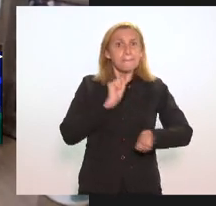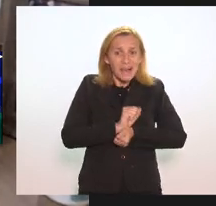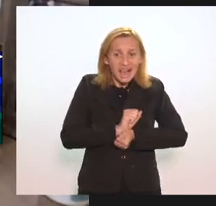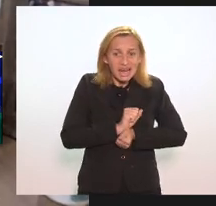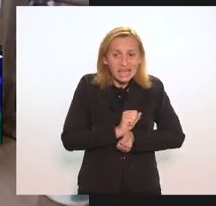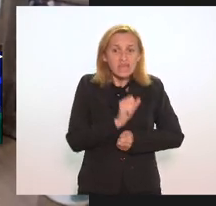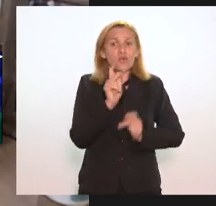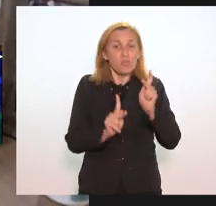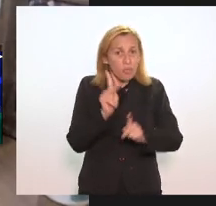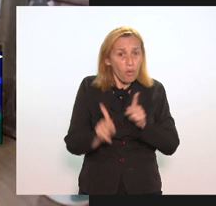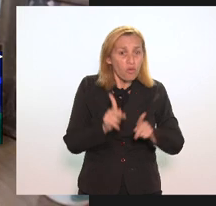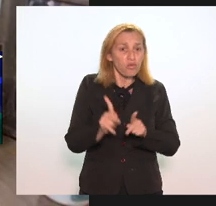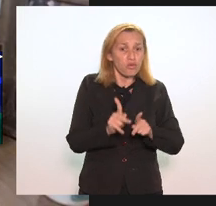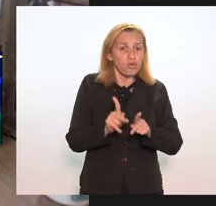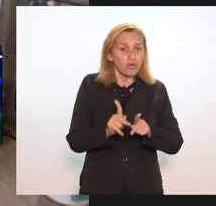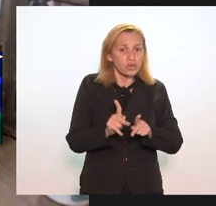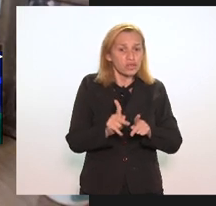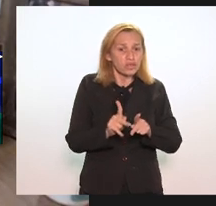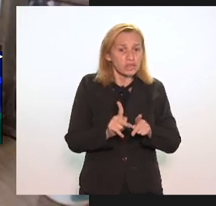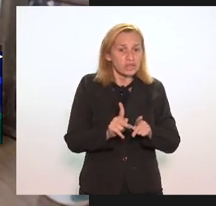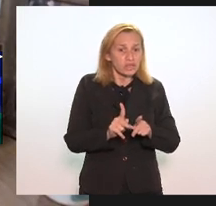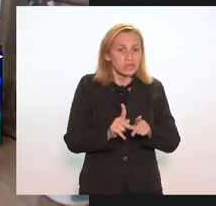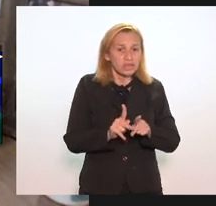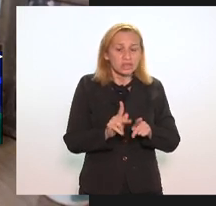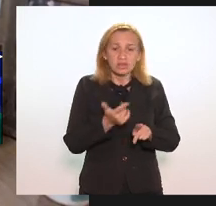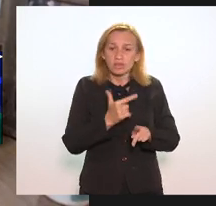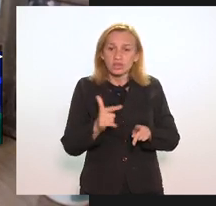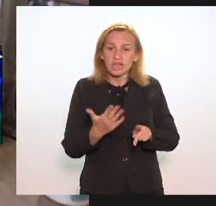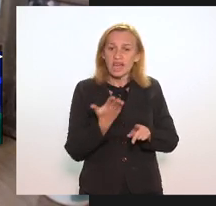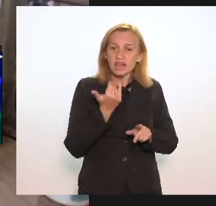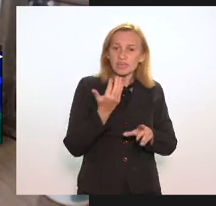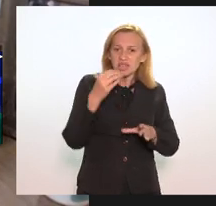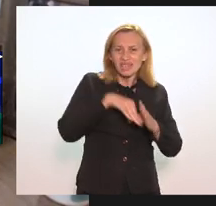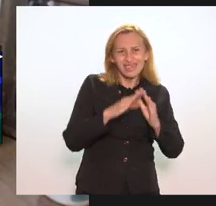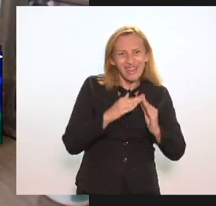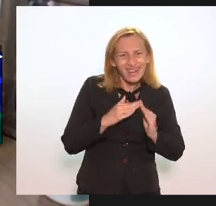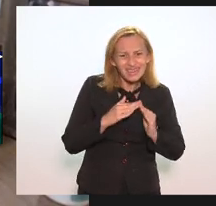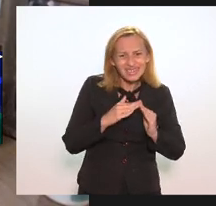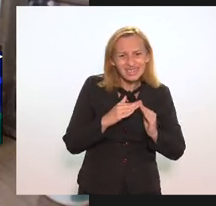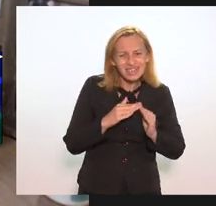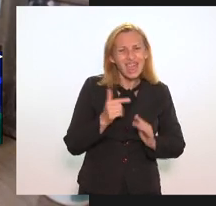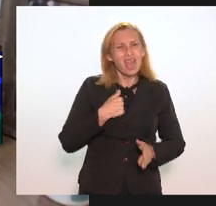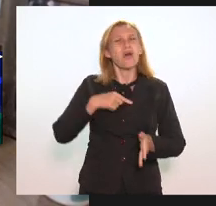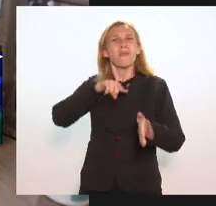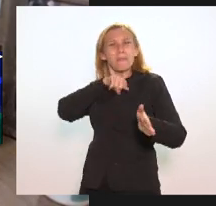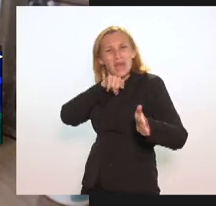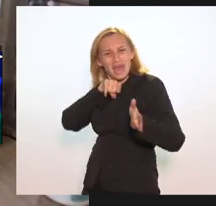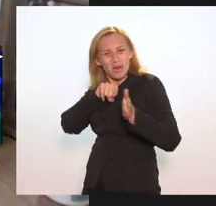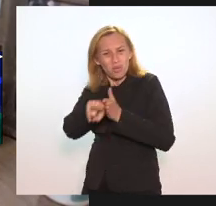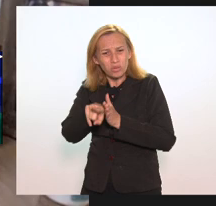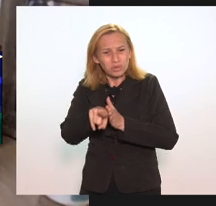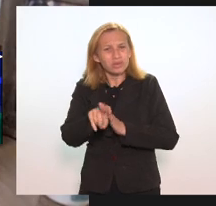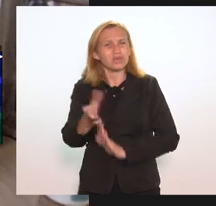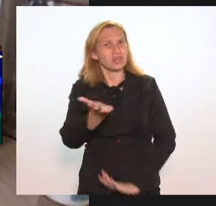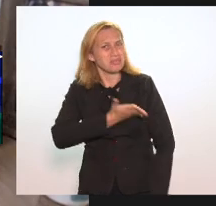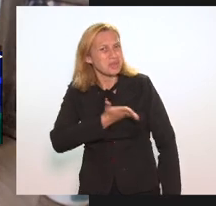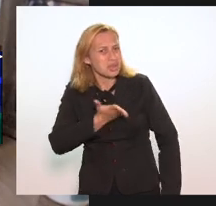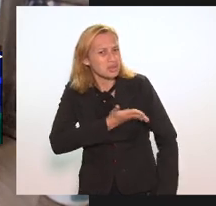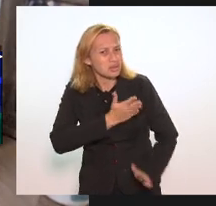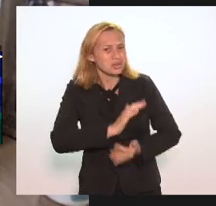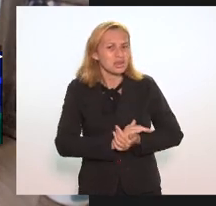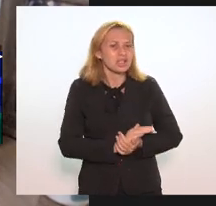o povo eu fixei o seu alimento dentro da sua residência e eu pergunto aos nobres companheiros